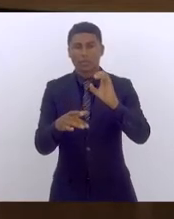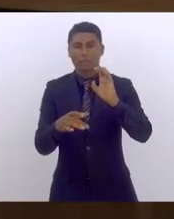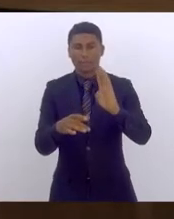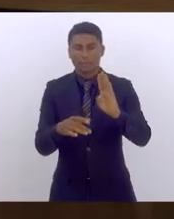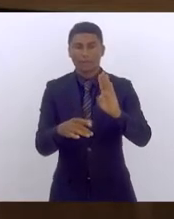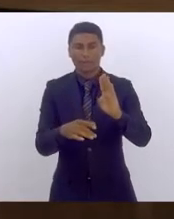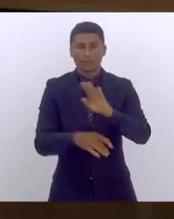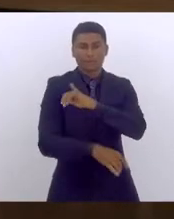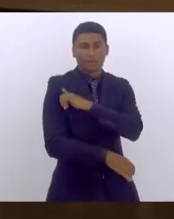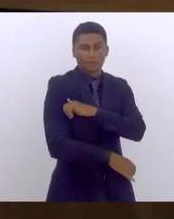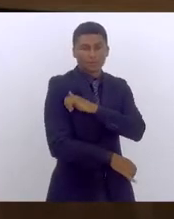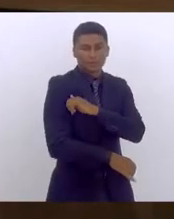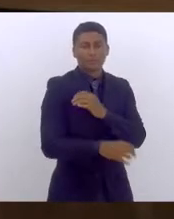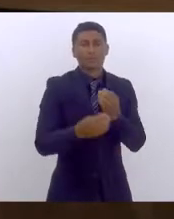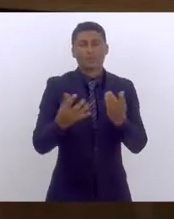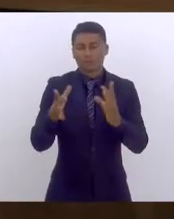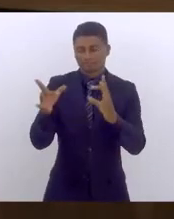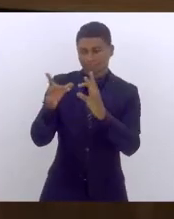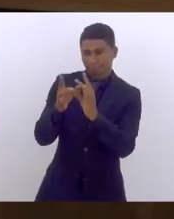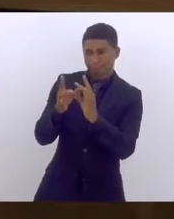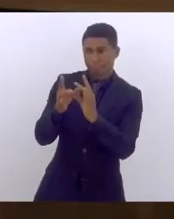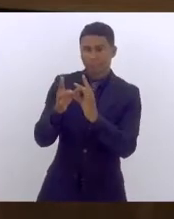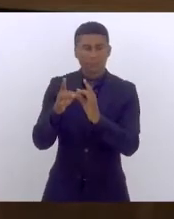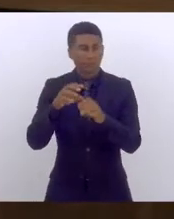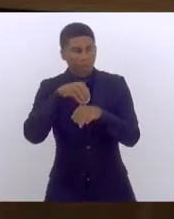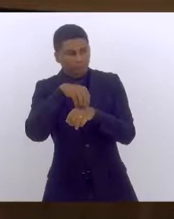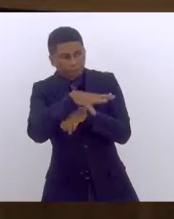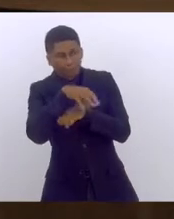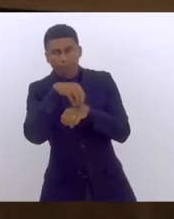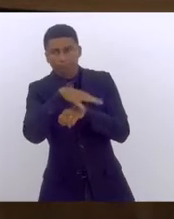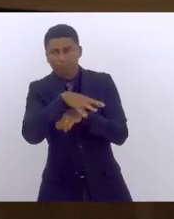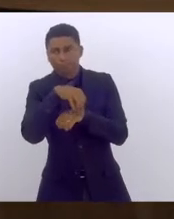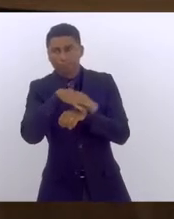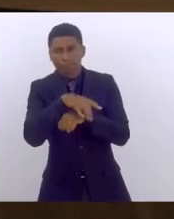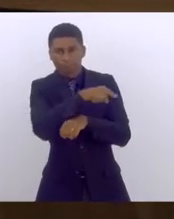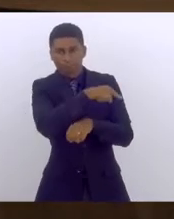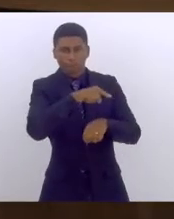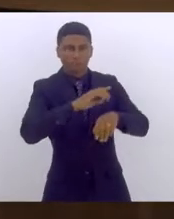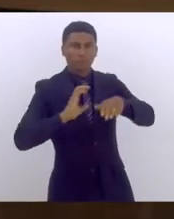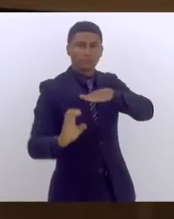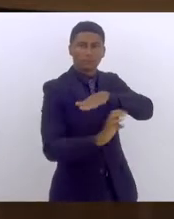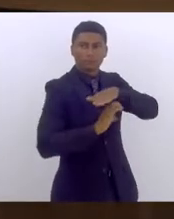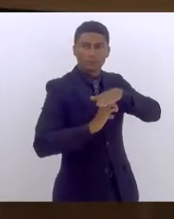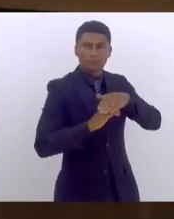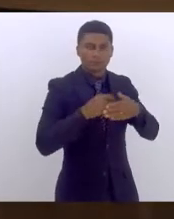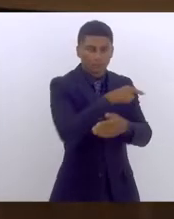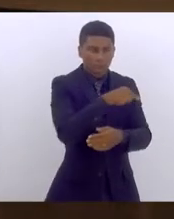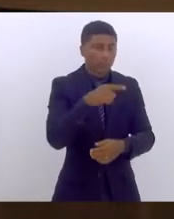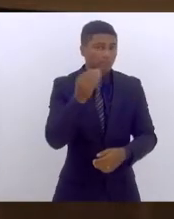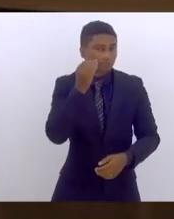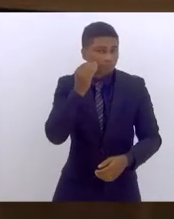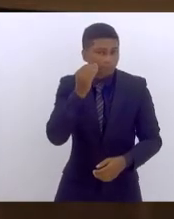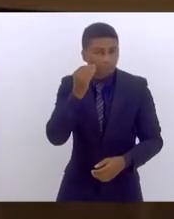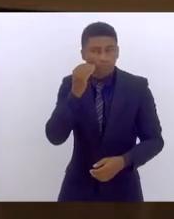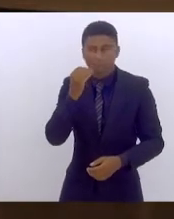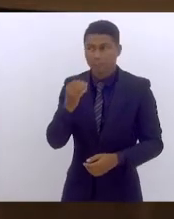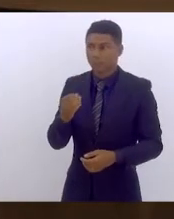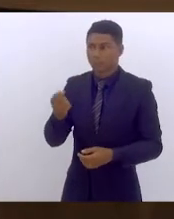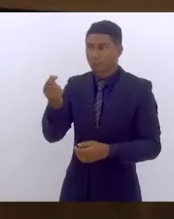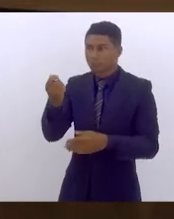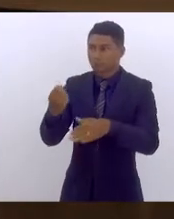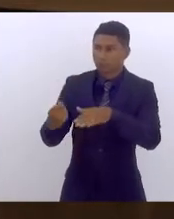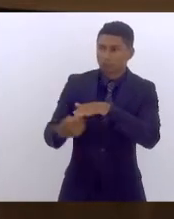para atuar como orientador técnico das cooperativas que pretendem acessar as linhas e polo